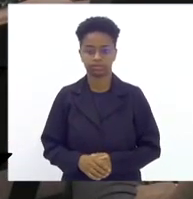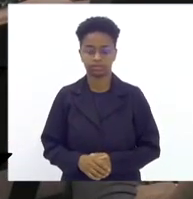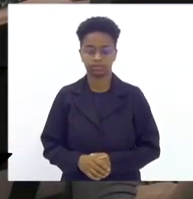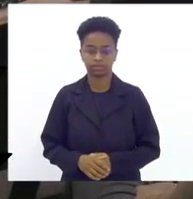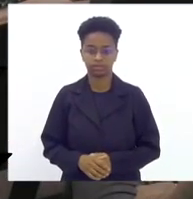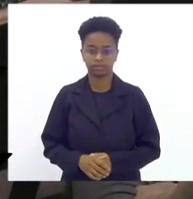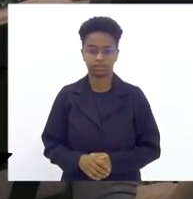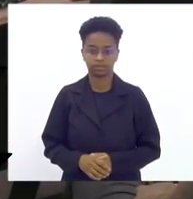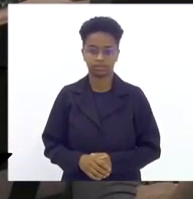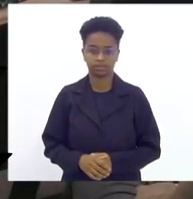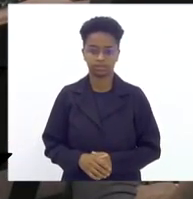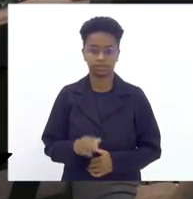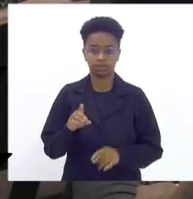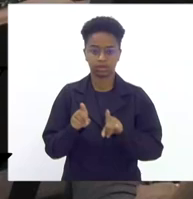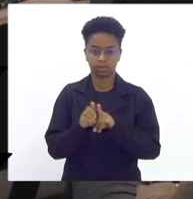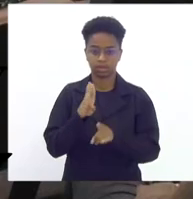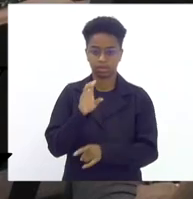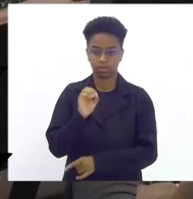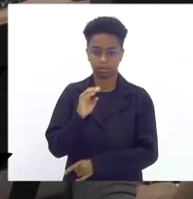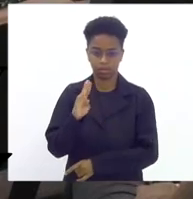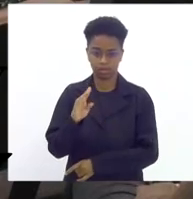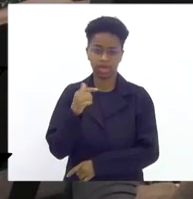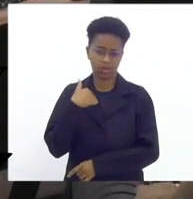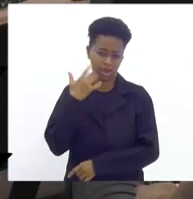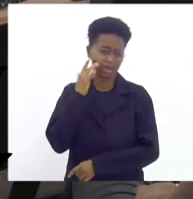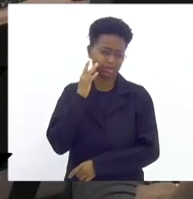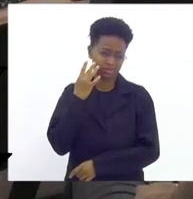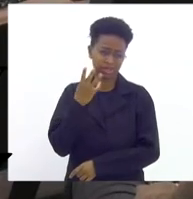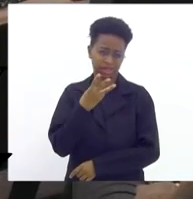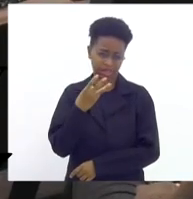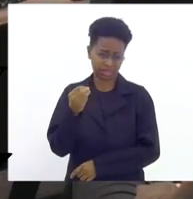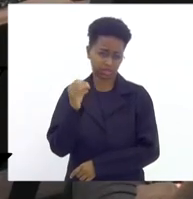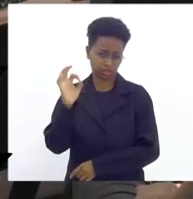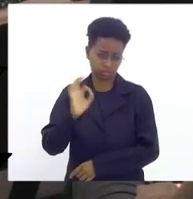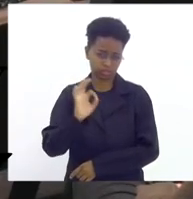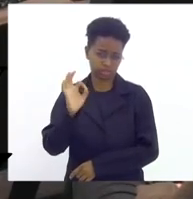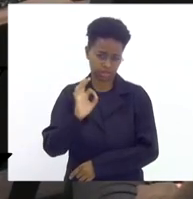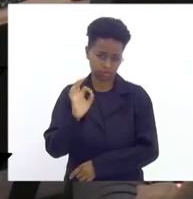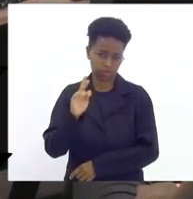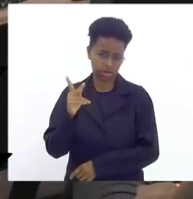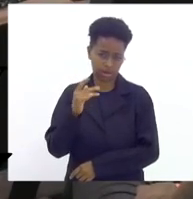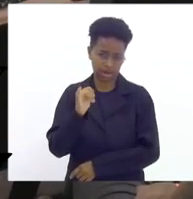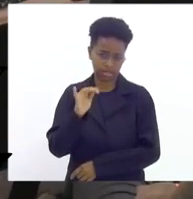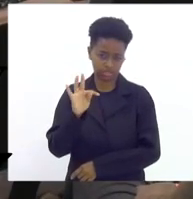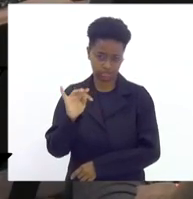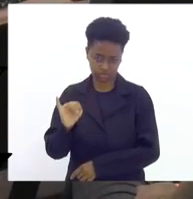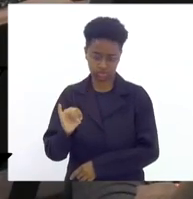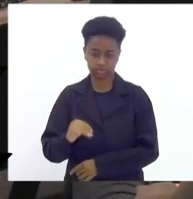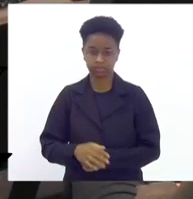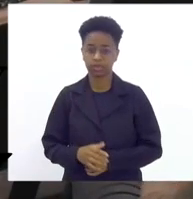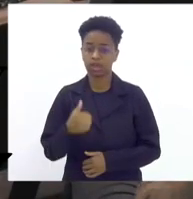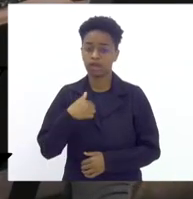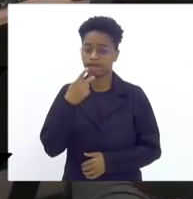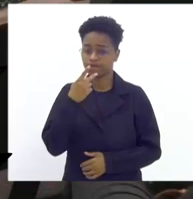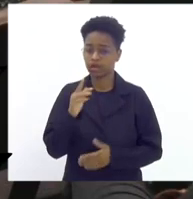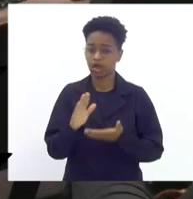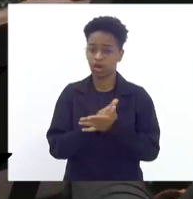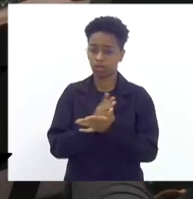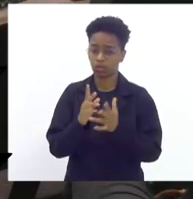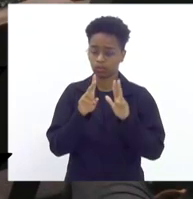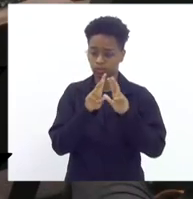acho que o Bob é 300% aí Mas quero falar algumas assuntos